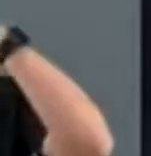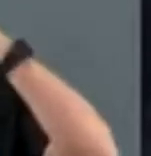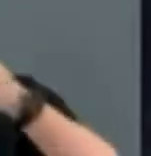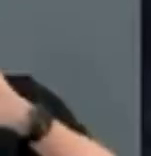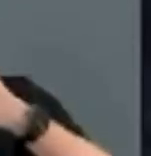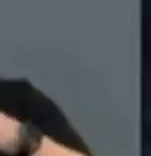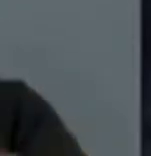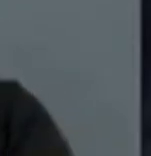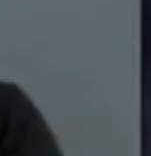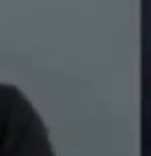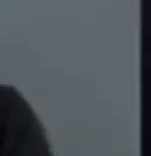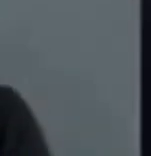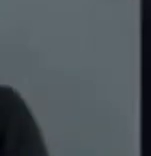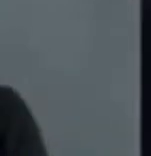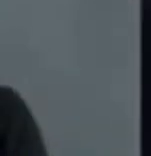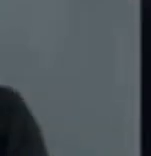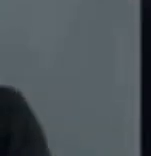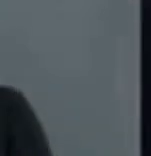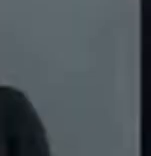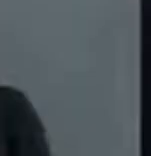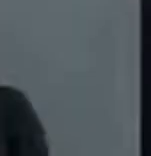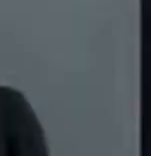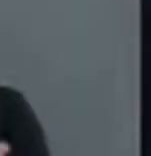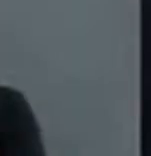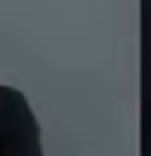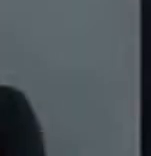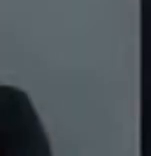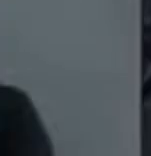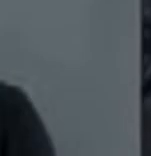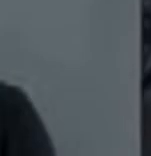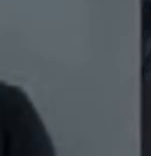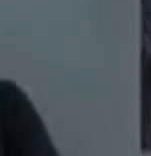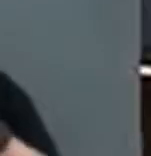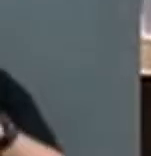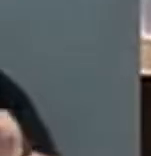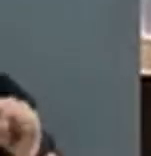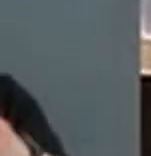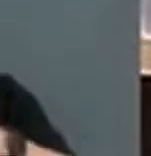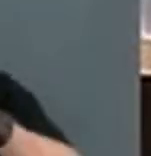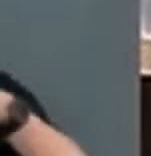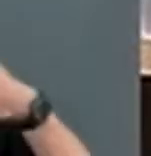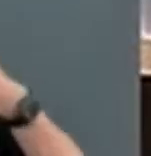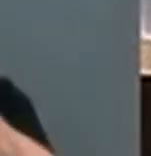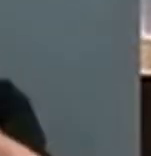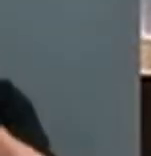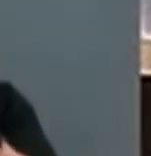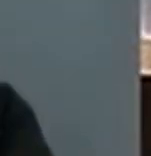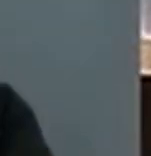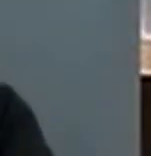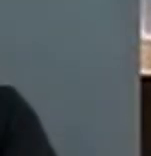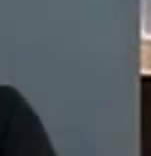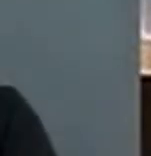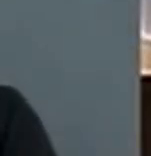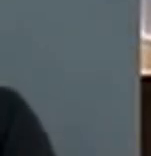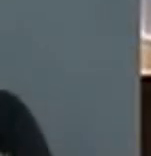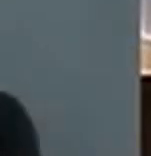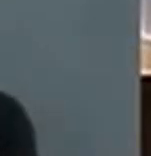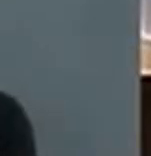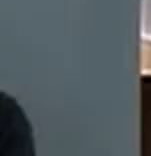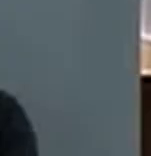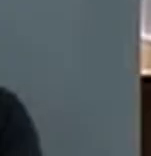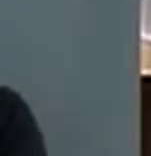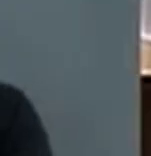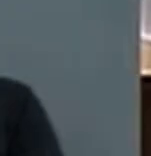do Brasil, que destruiu, que agrediu a imagem desta casa, a imagem